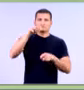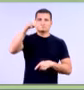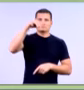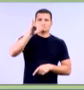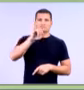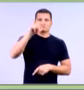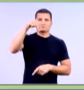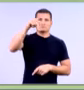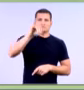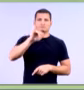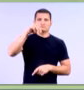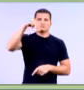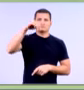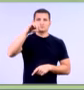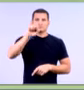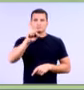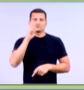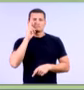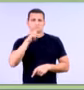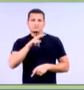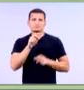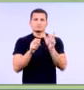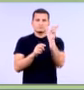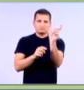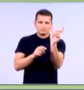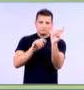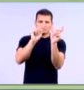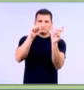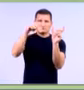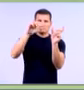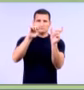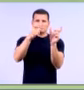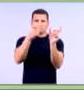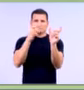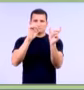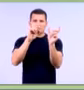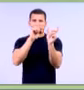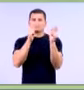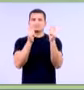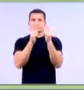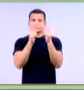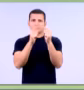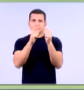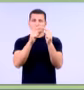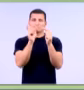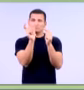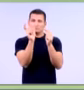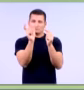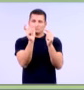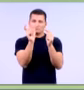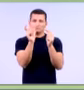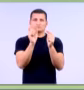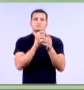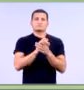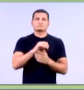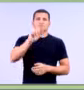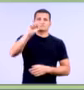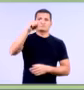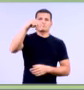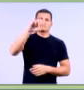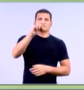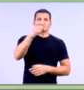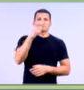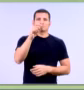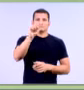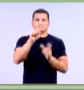ela vai concordar com a palavra a que ela está relacionada. Olha, tem até uma crasezinha aqui, né? Anexa à